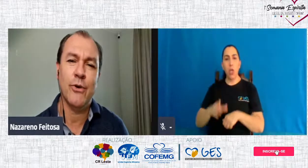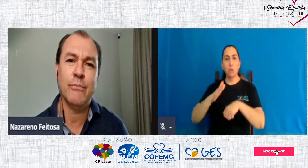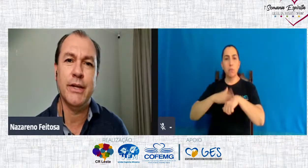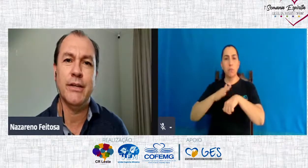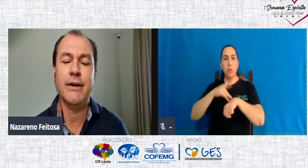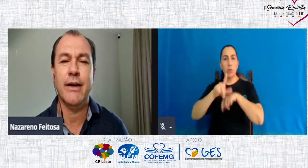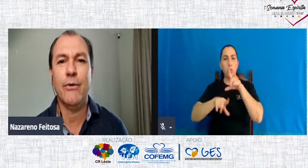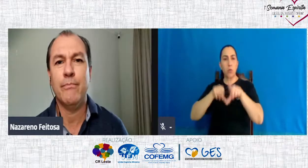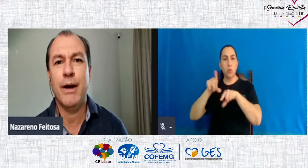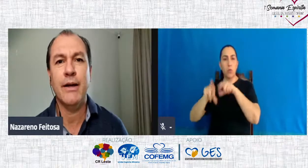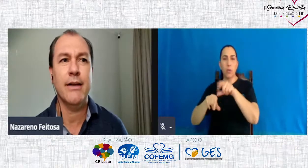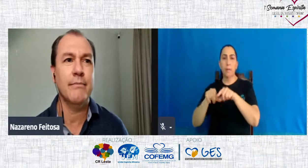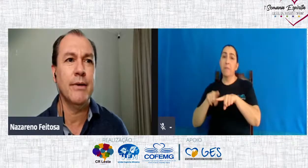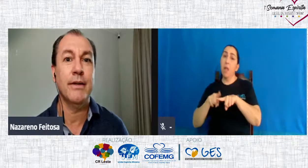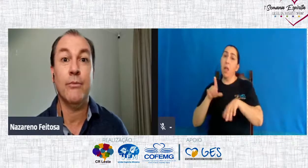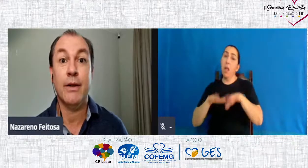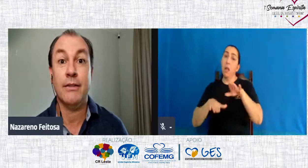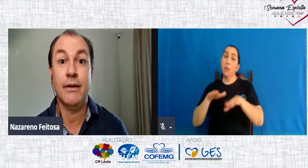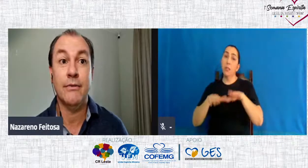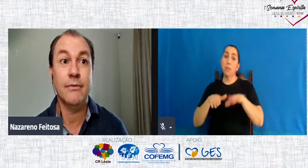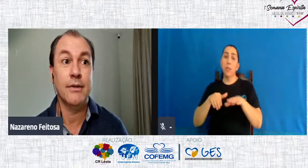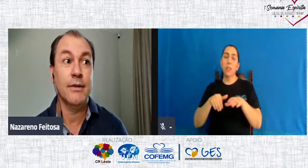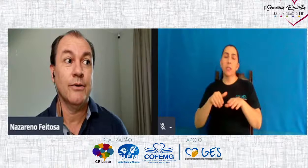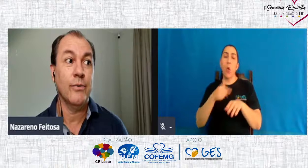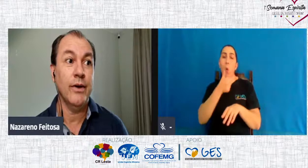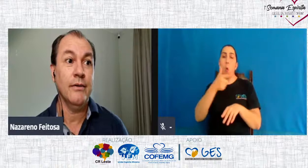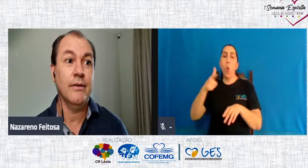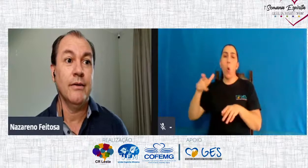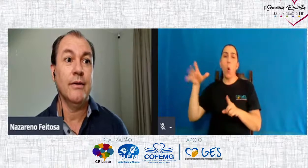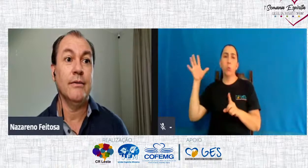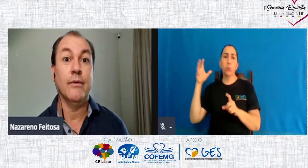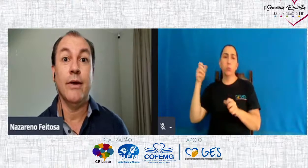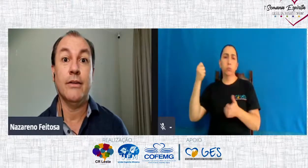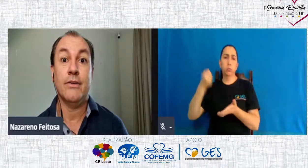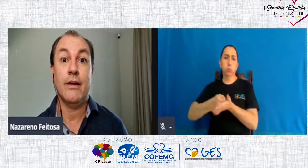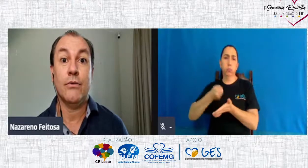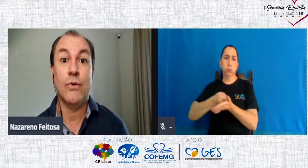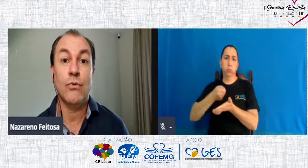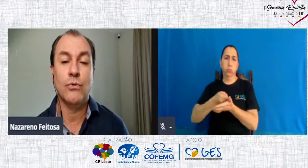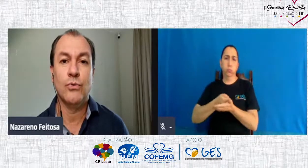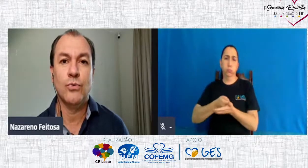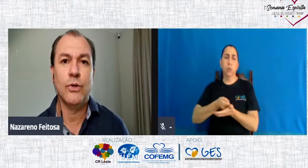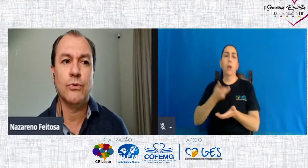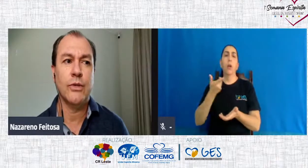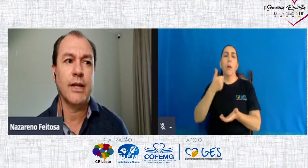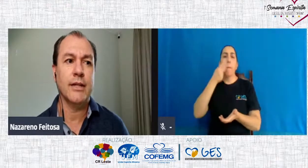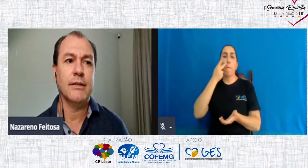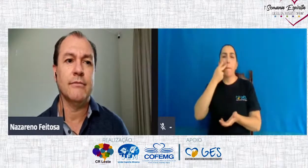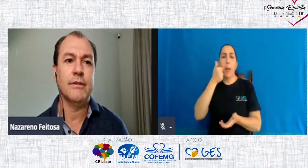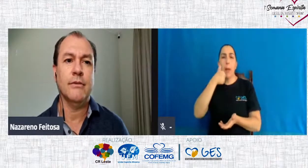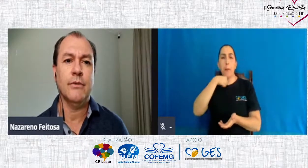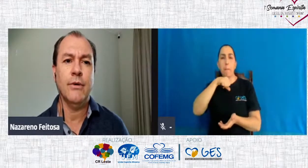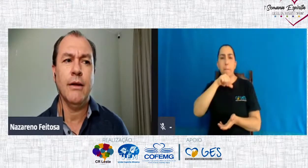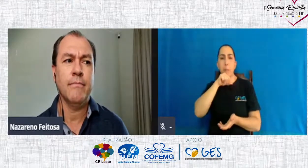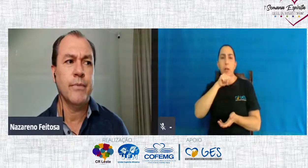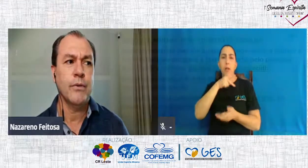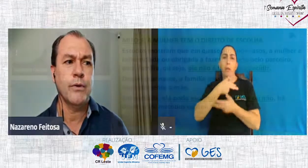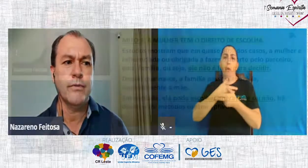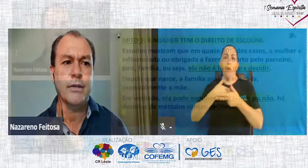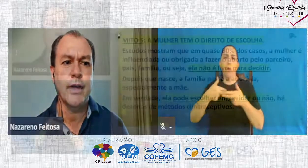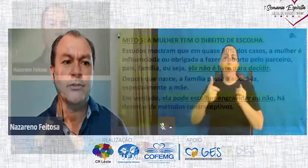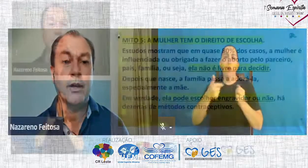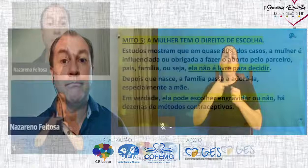é o parceiro que obriga, é o pai, é a mãe, o patrão, não é? Então, a conjuntura toda que ela está vivendo, então,